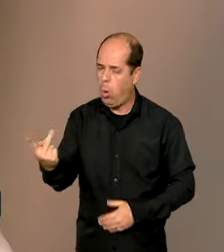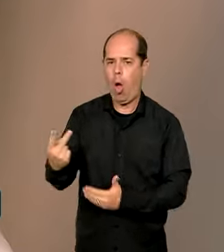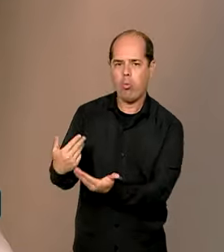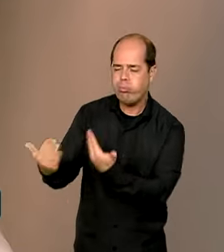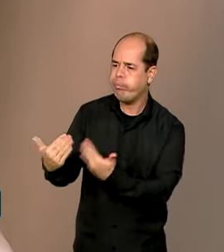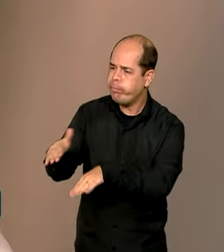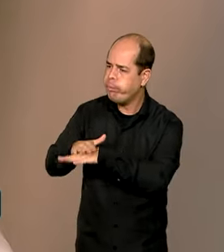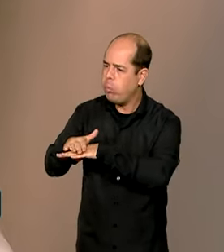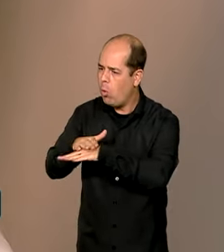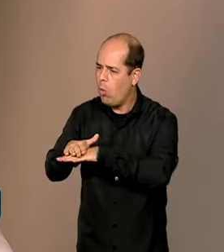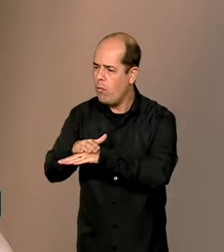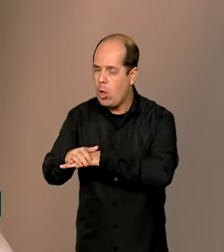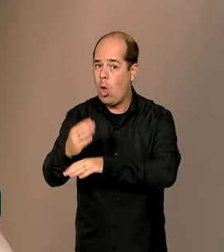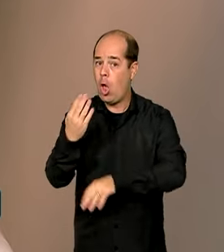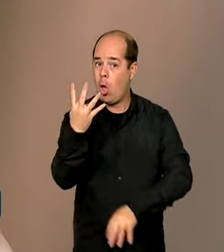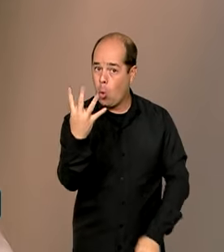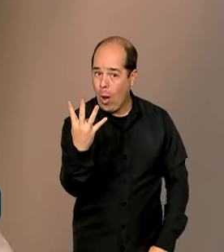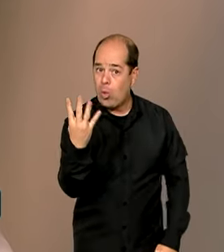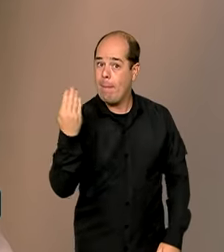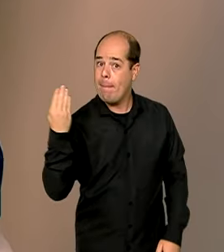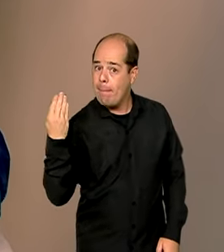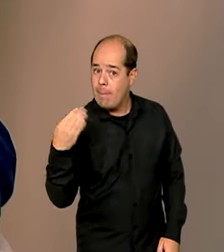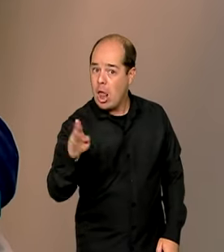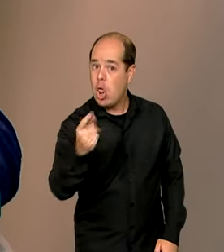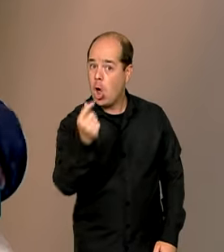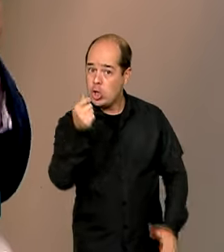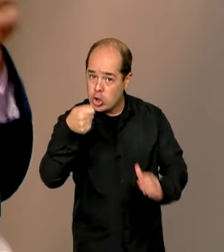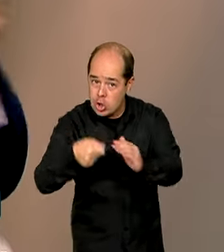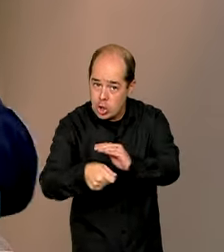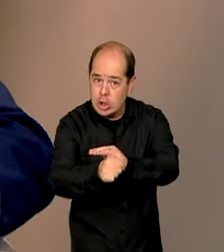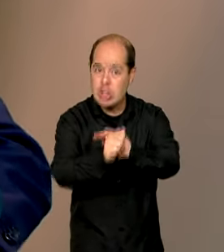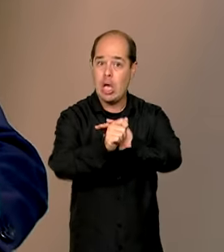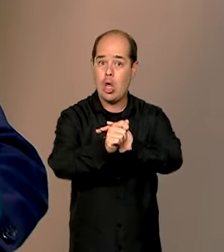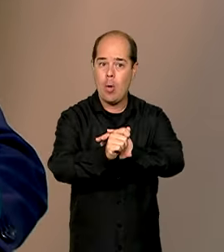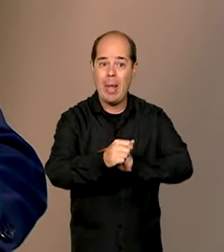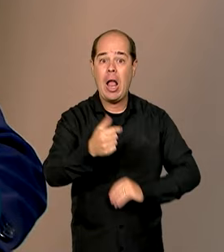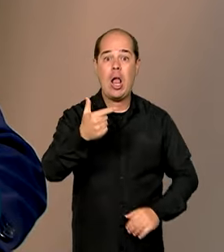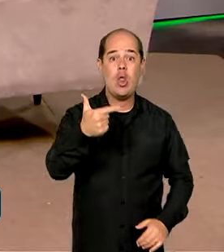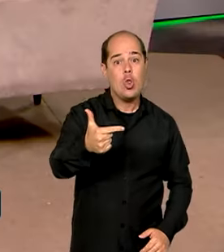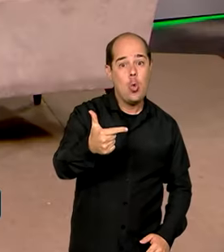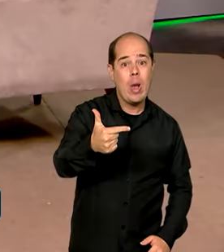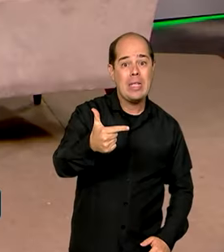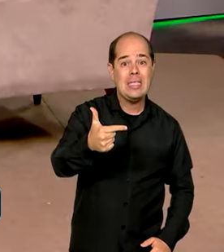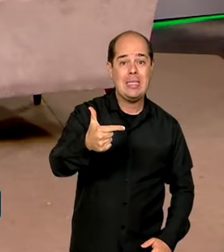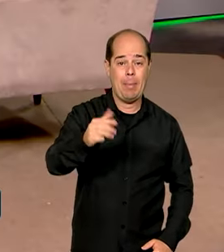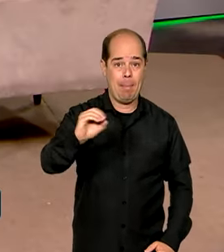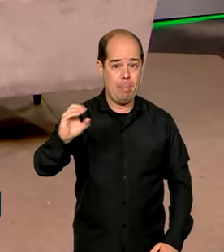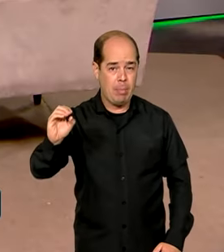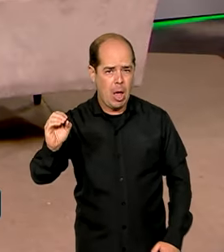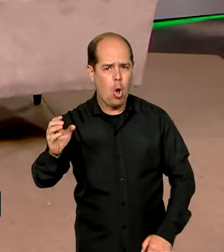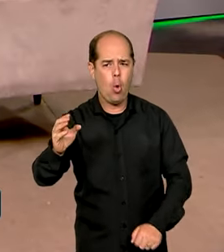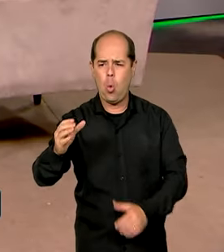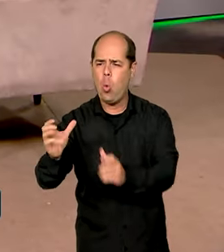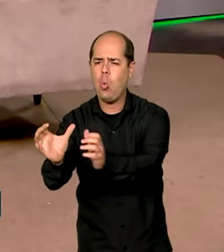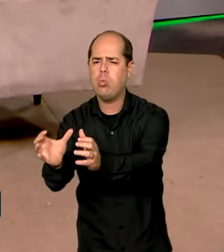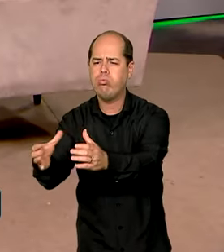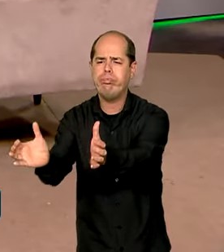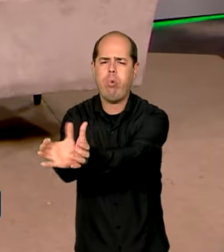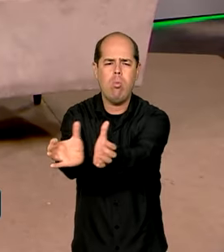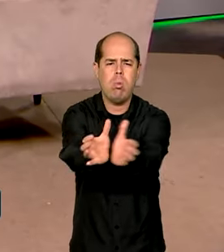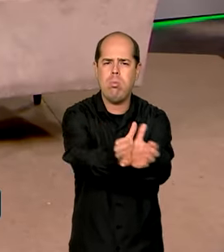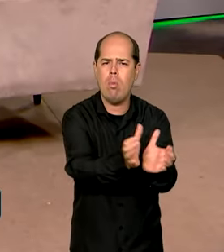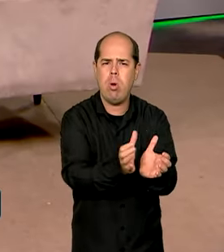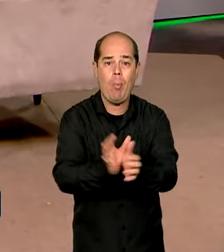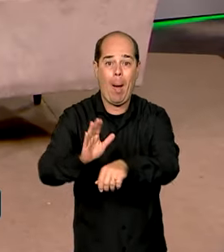a 2.315 comunidades, internet de alta velocidade. Por que isso é importante? Ali poder ter um caixa